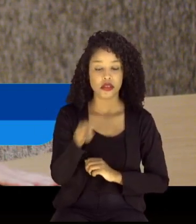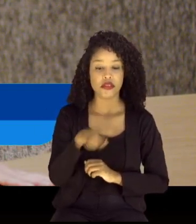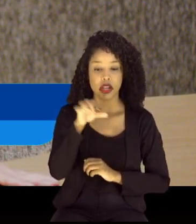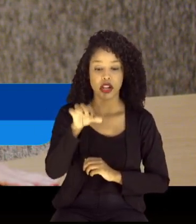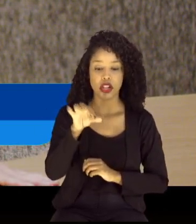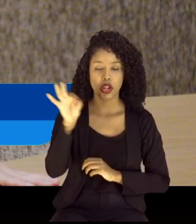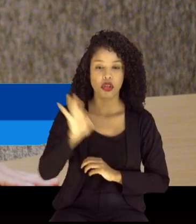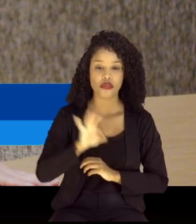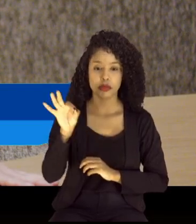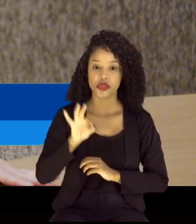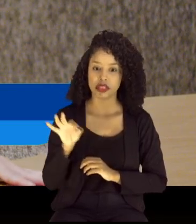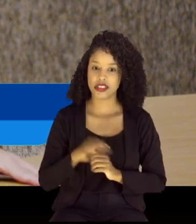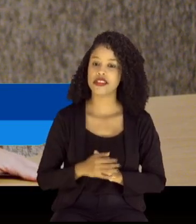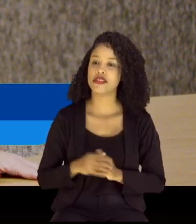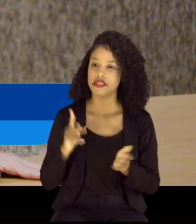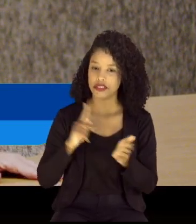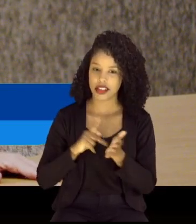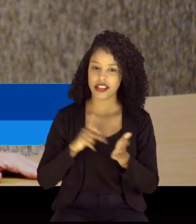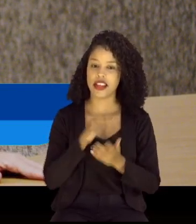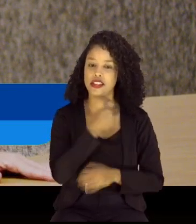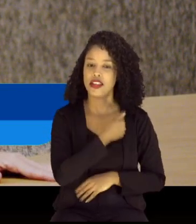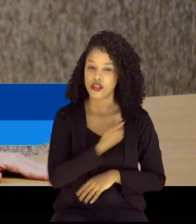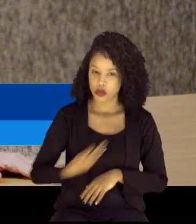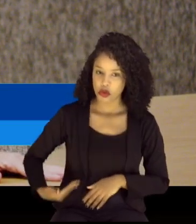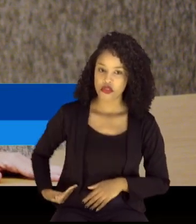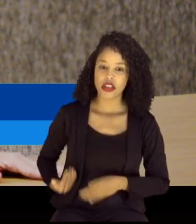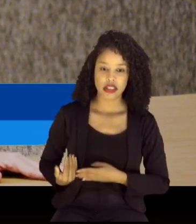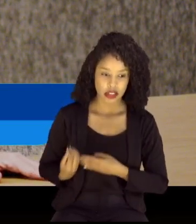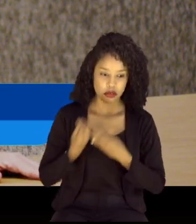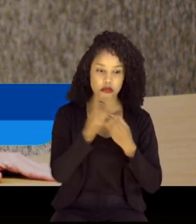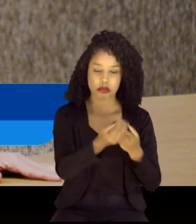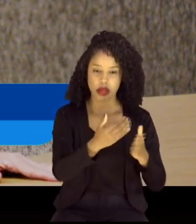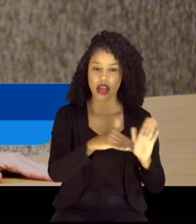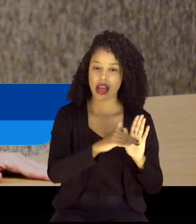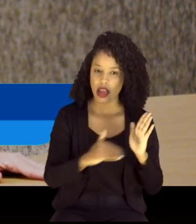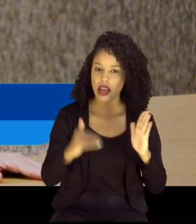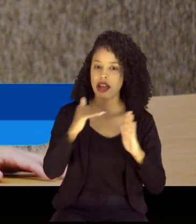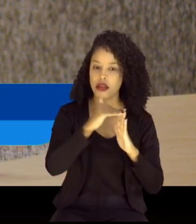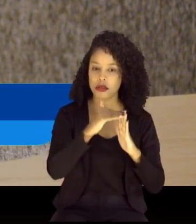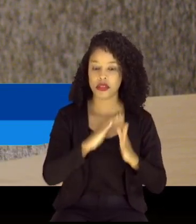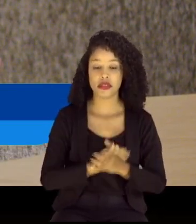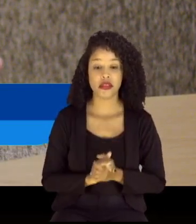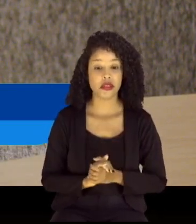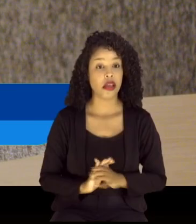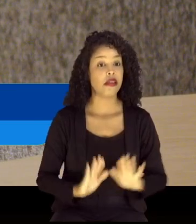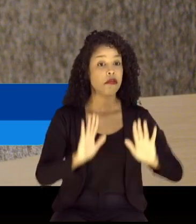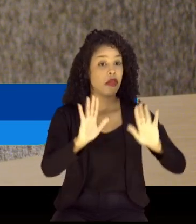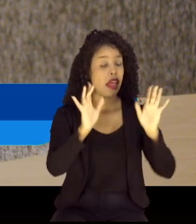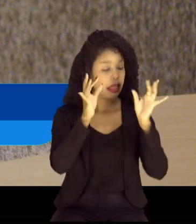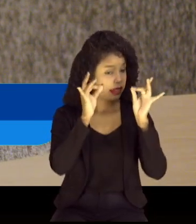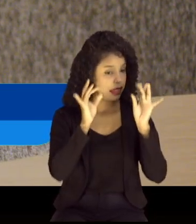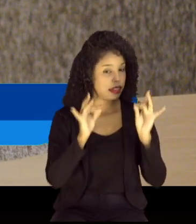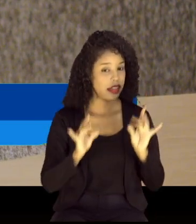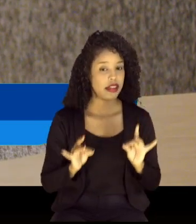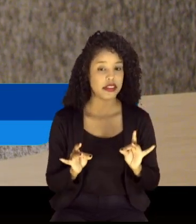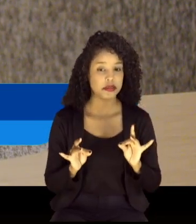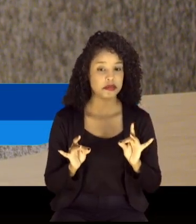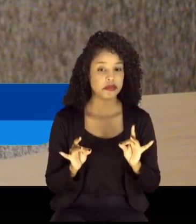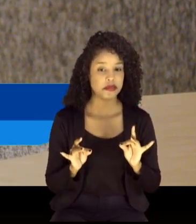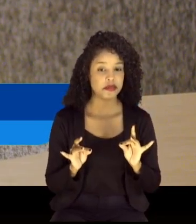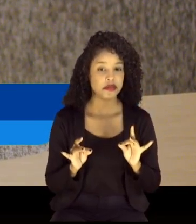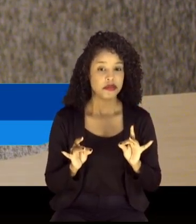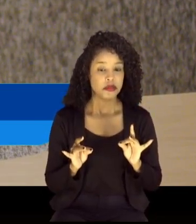5,9%. Pô, e a governadora deu. Aí, agora tem um detalhe.